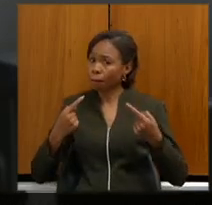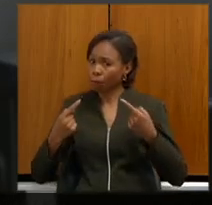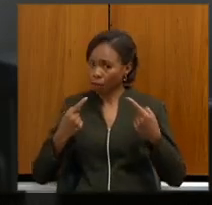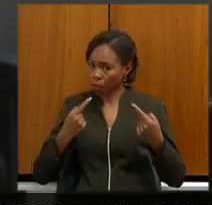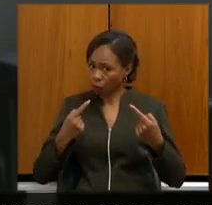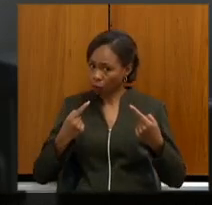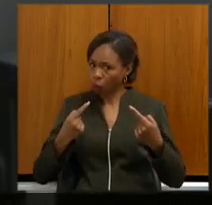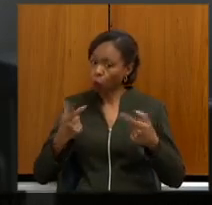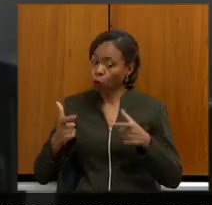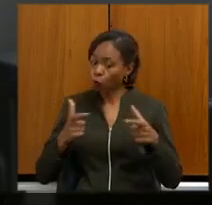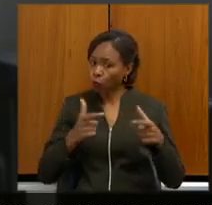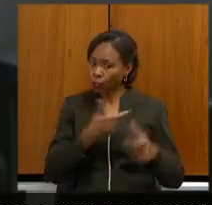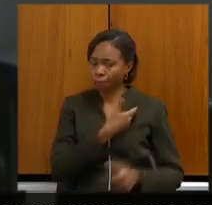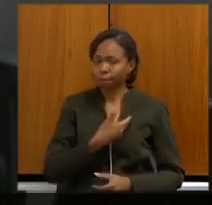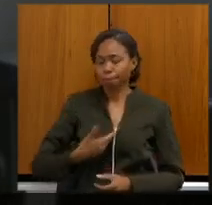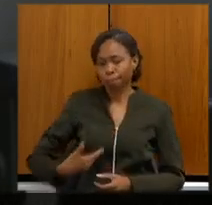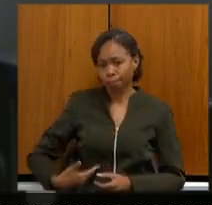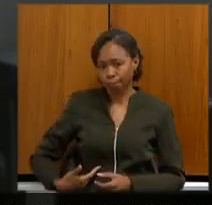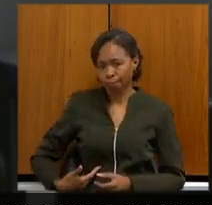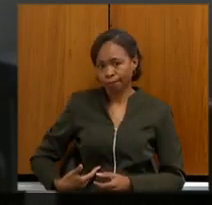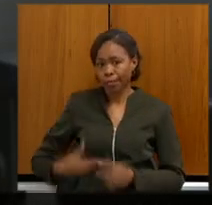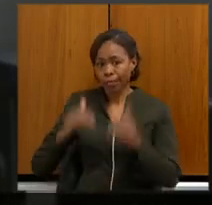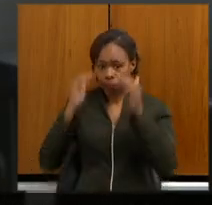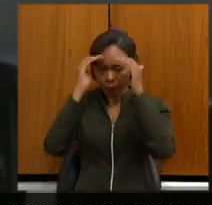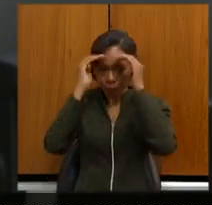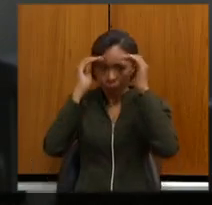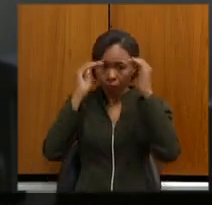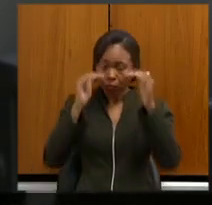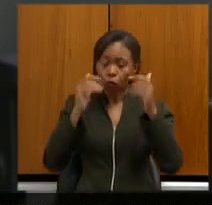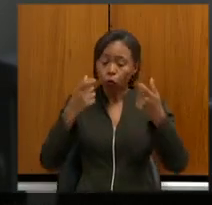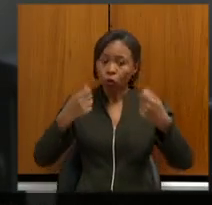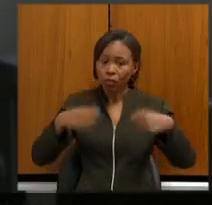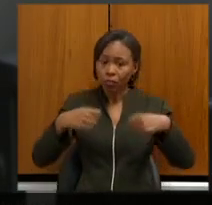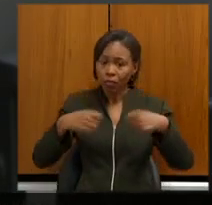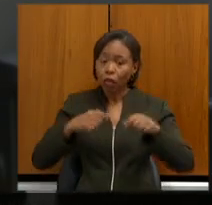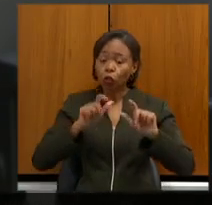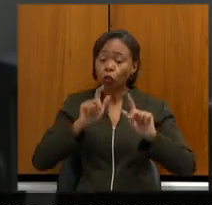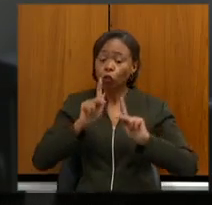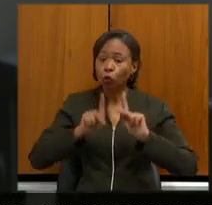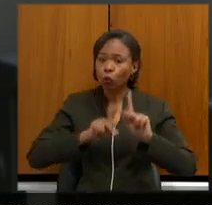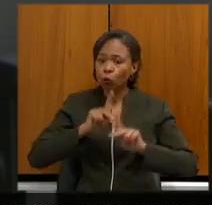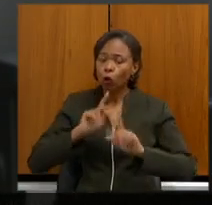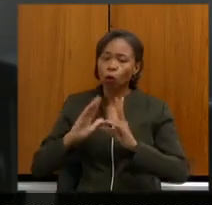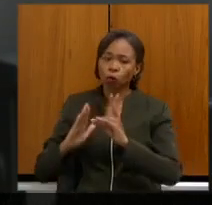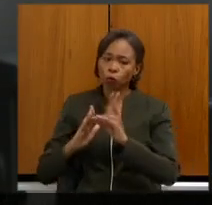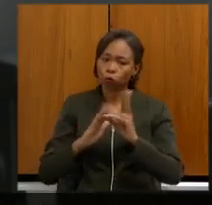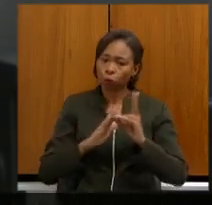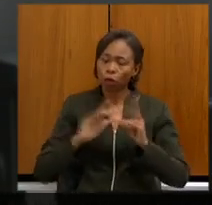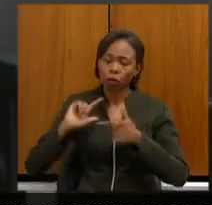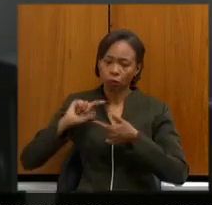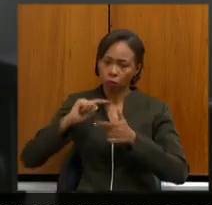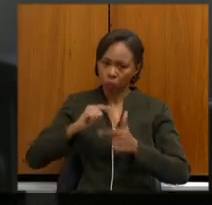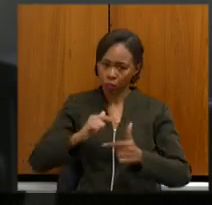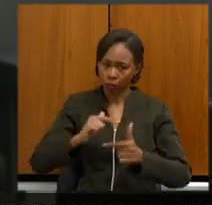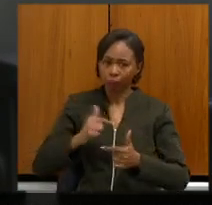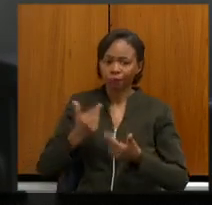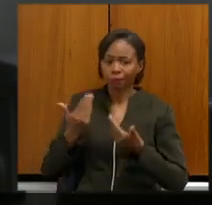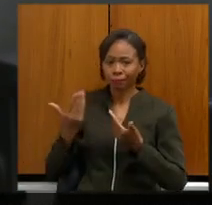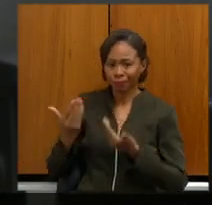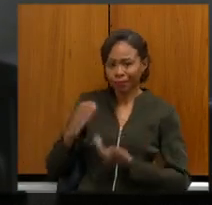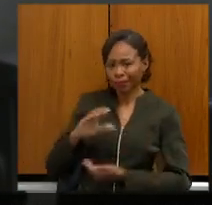as especificidades dos povos e comunidades tradicionais e originais estão séria xakriabá